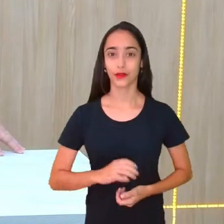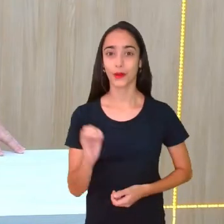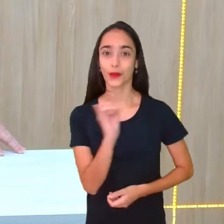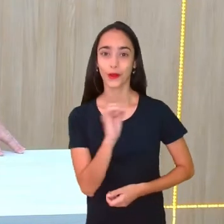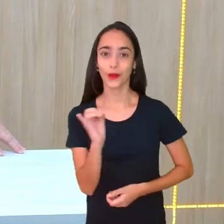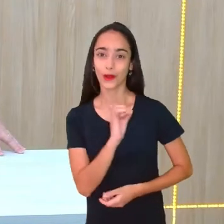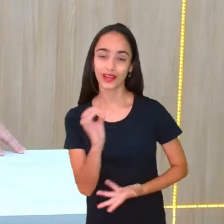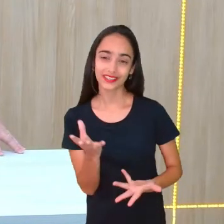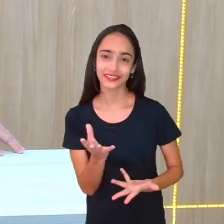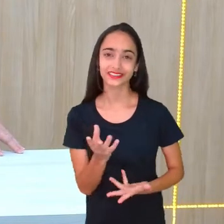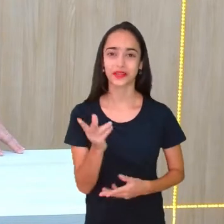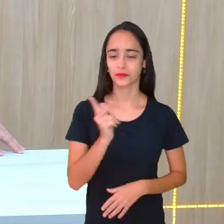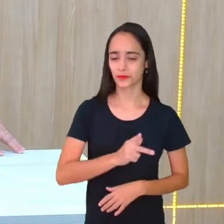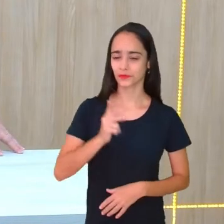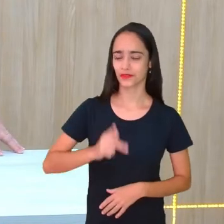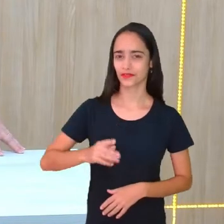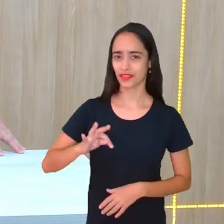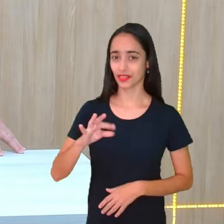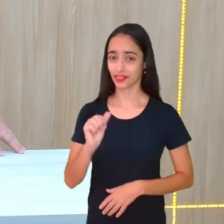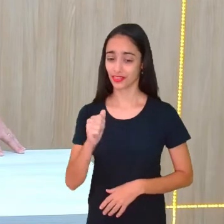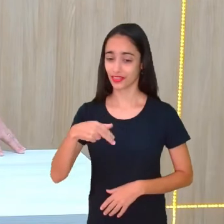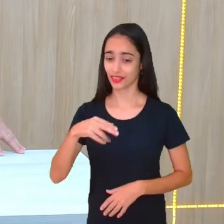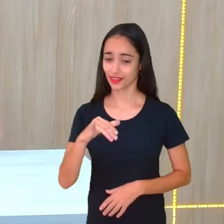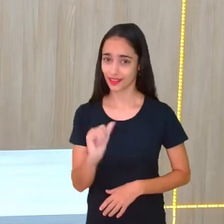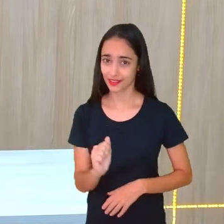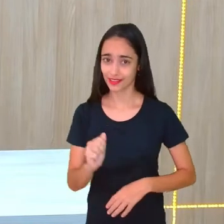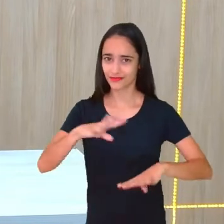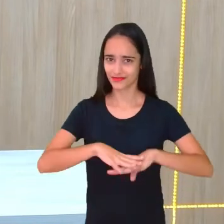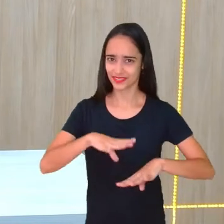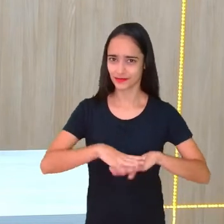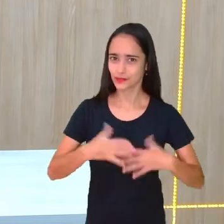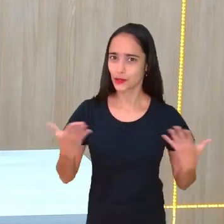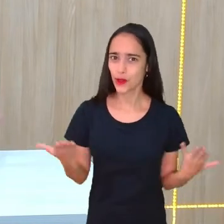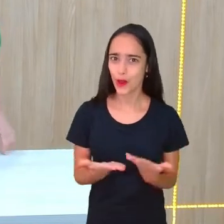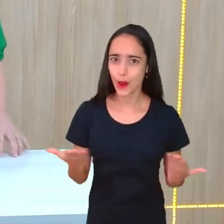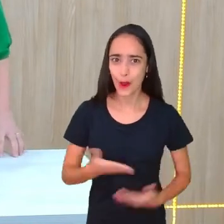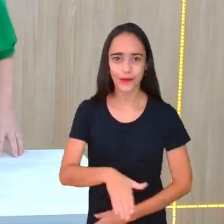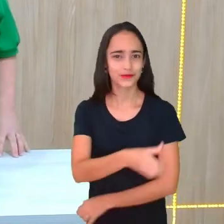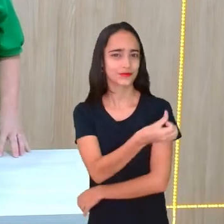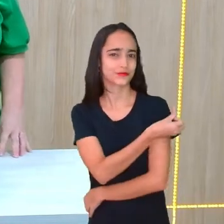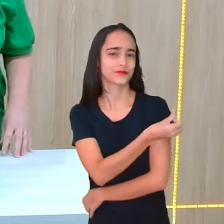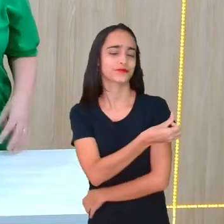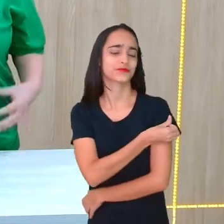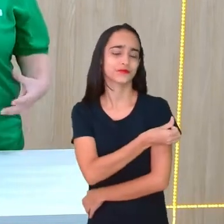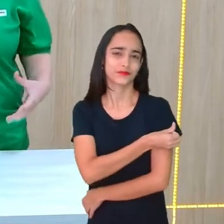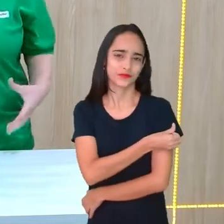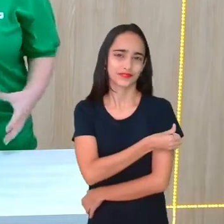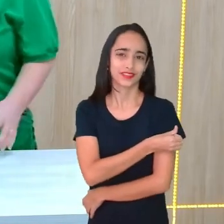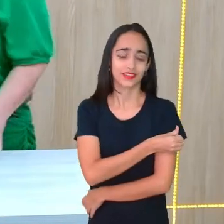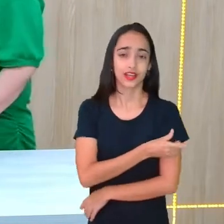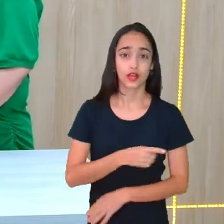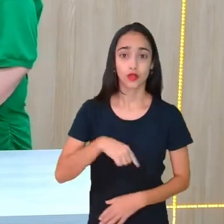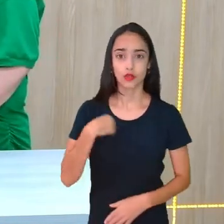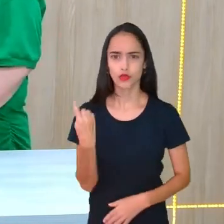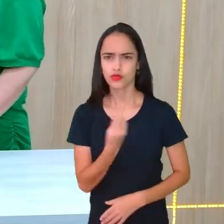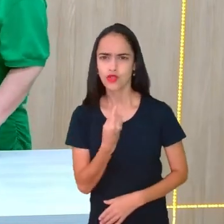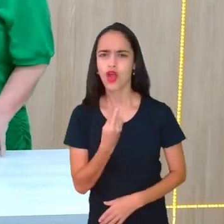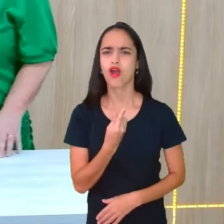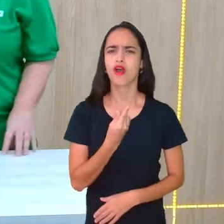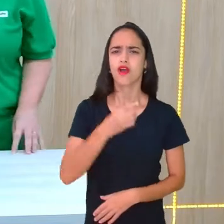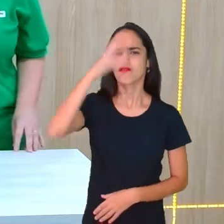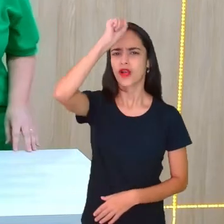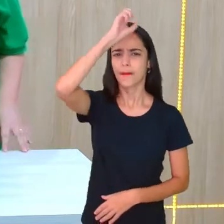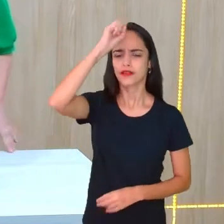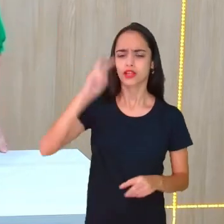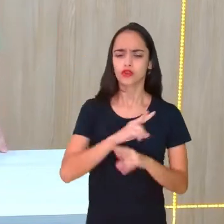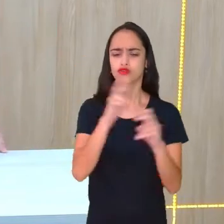Oi, turma! Sou Tânia Paredes, sua professora de matemática, e hoje, na aula do sexto ano, vamos entrar com